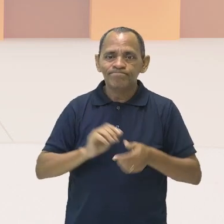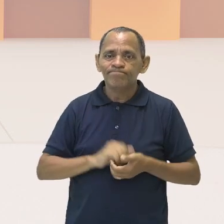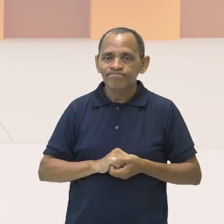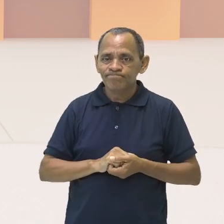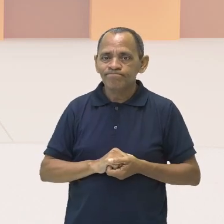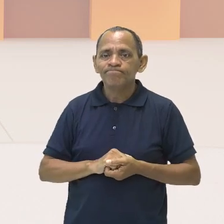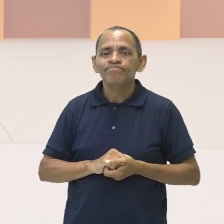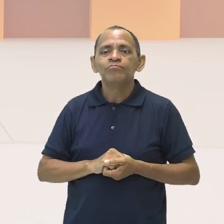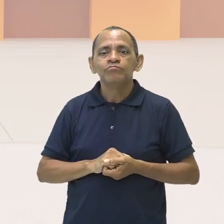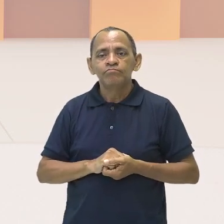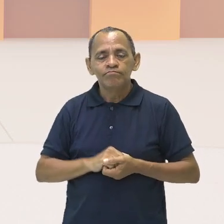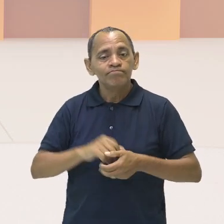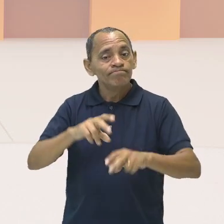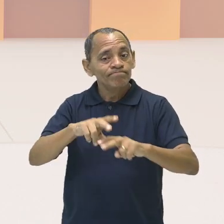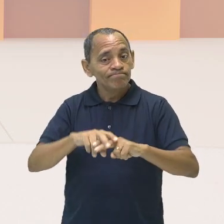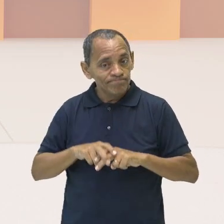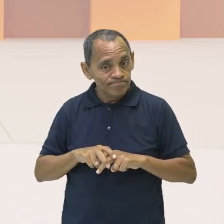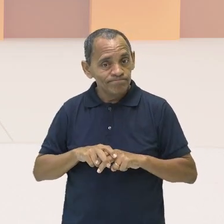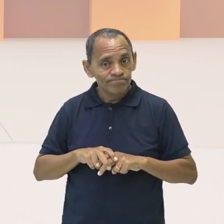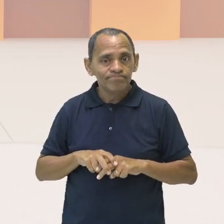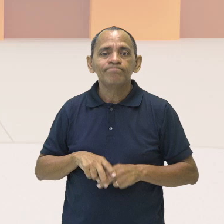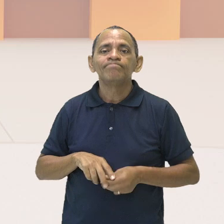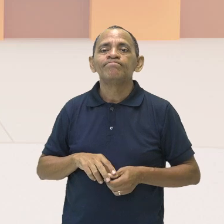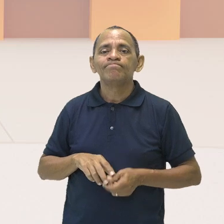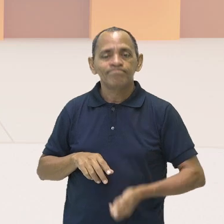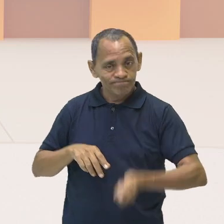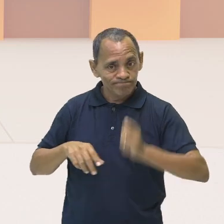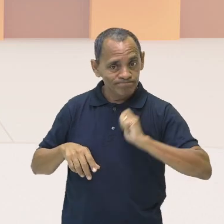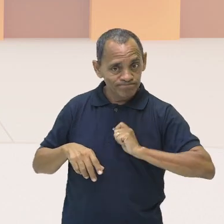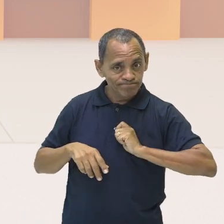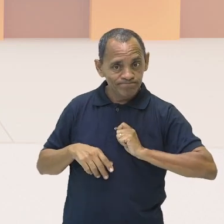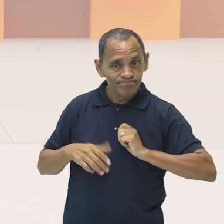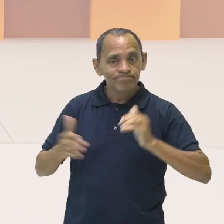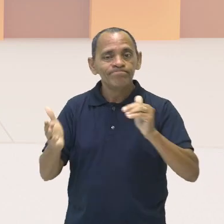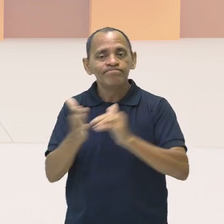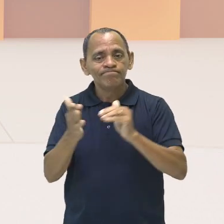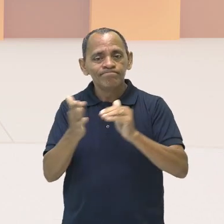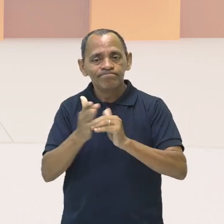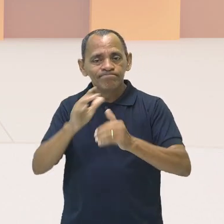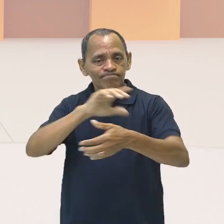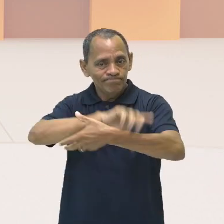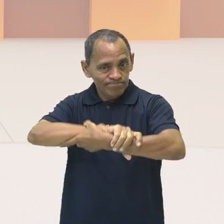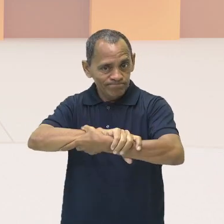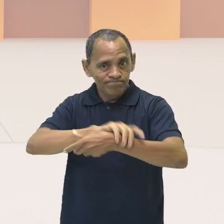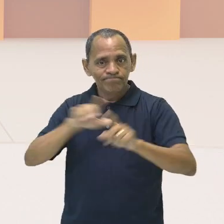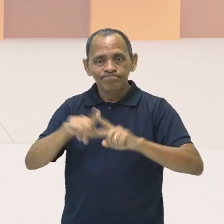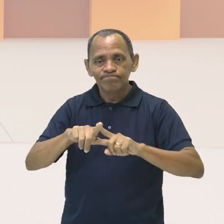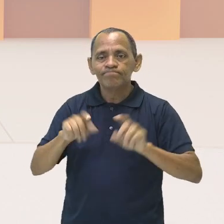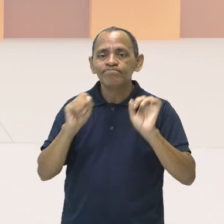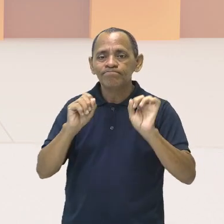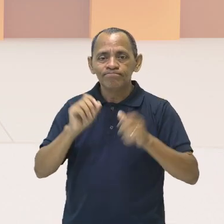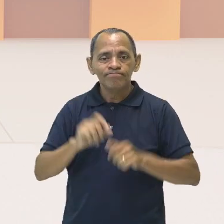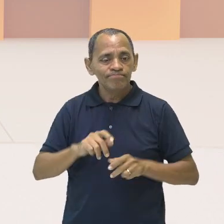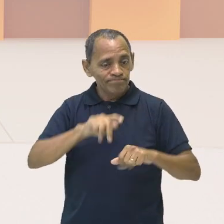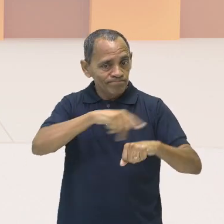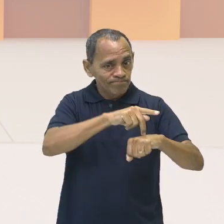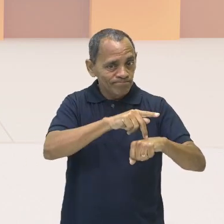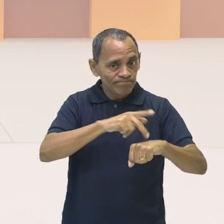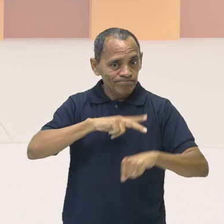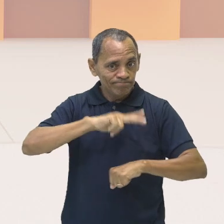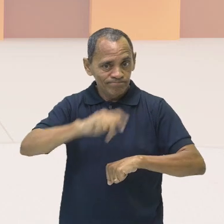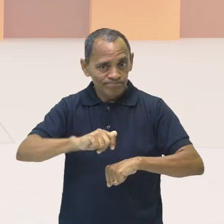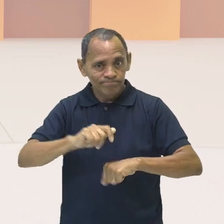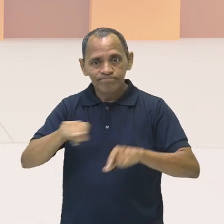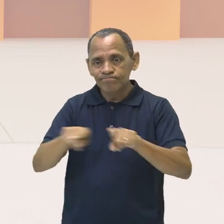a Espanha acabou interrompendo essa parceria entre Portugal e Espanha. E como